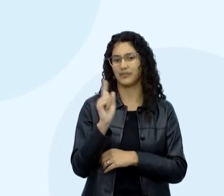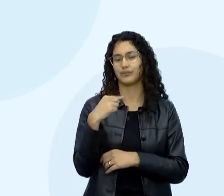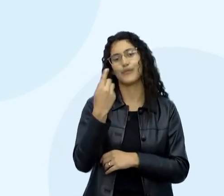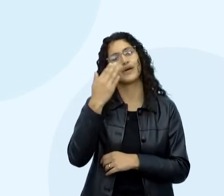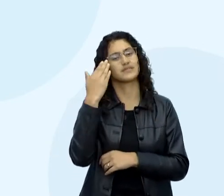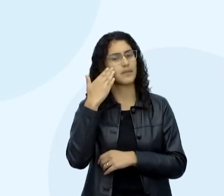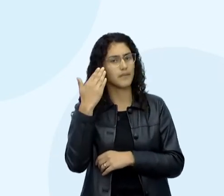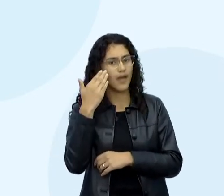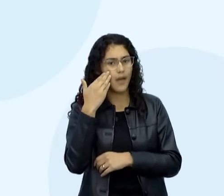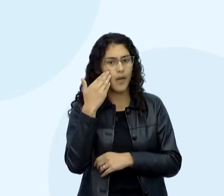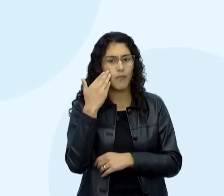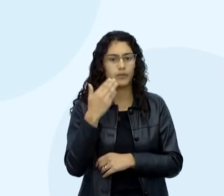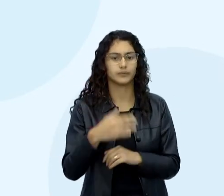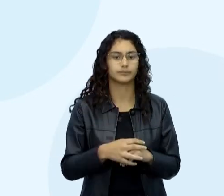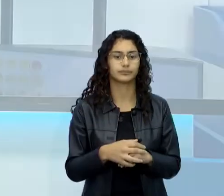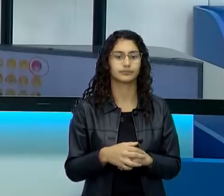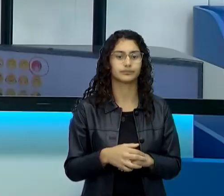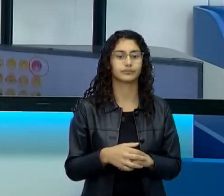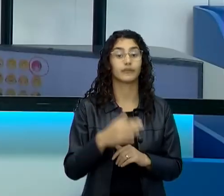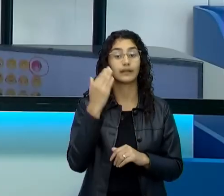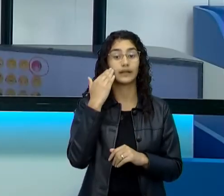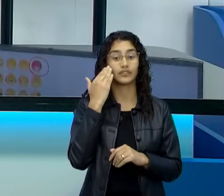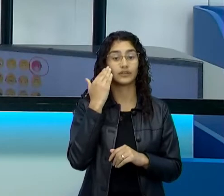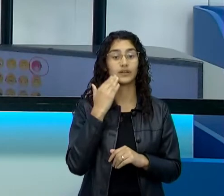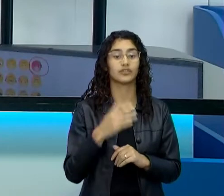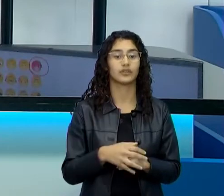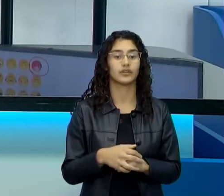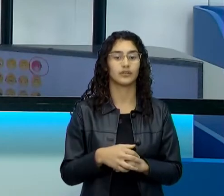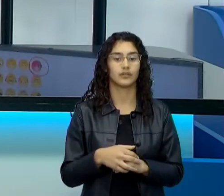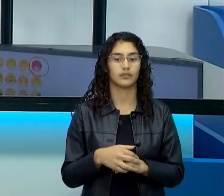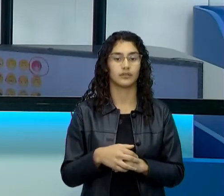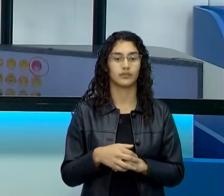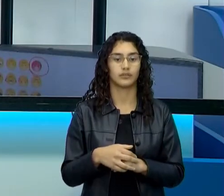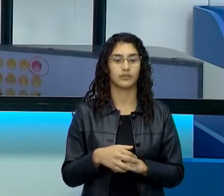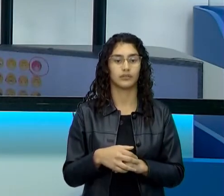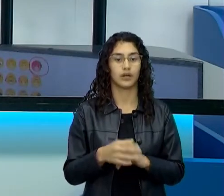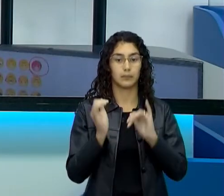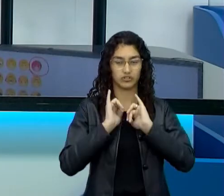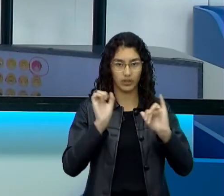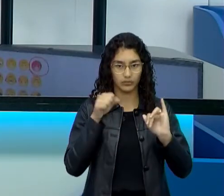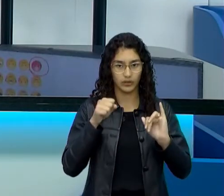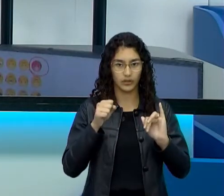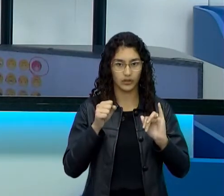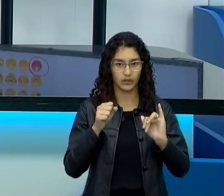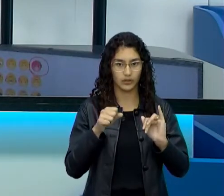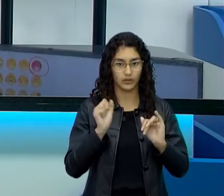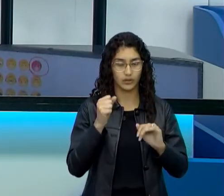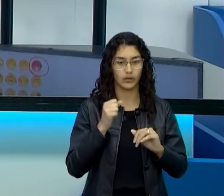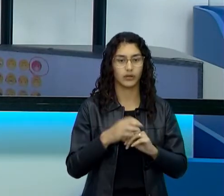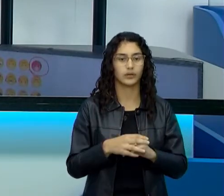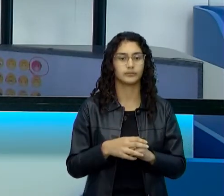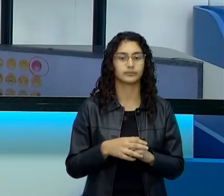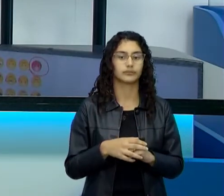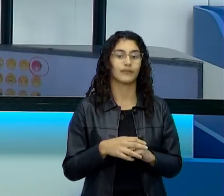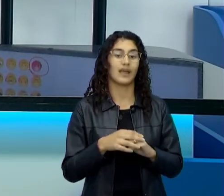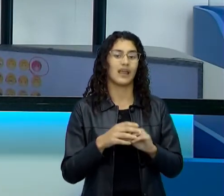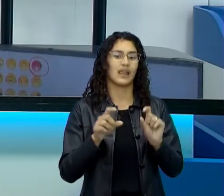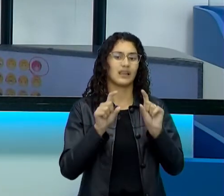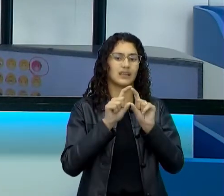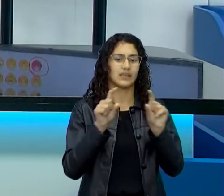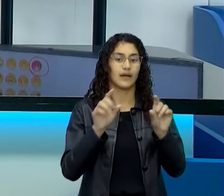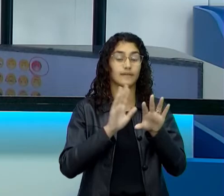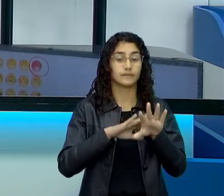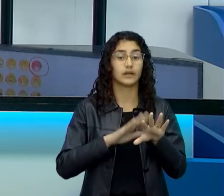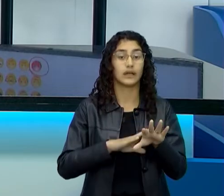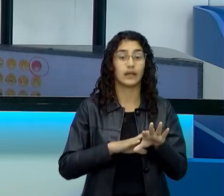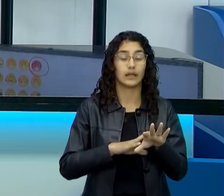gente sabe que... Entendi. Estou tratando A manchete, é isso que eu vou fazer, né? Isso, exatamente. Tá. A manchete, ela está mostrando... Que deve